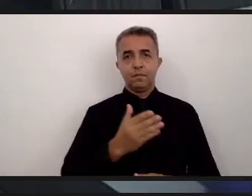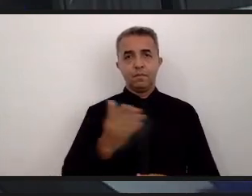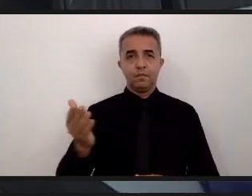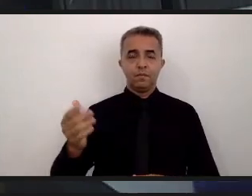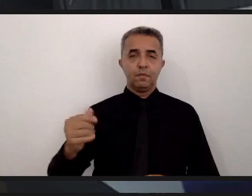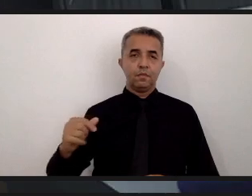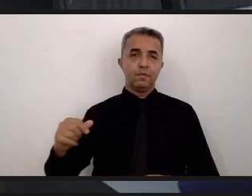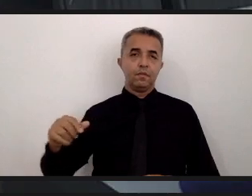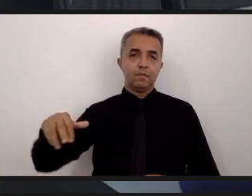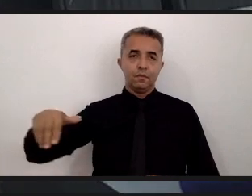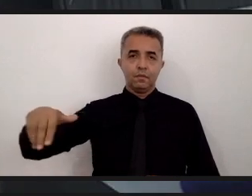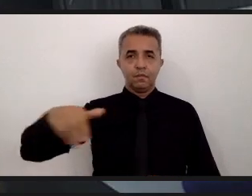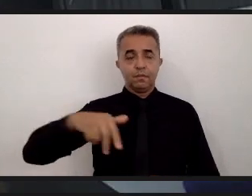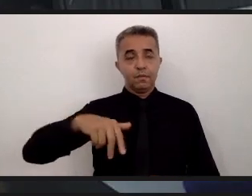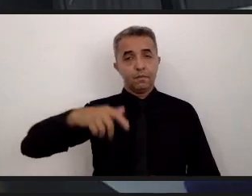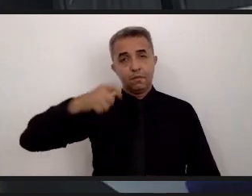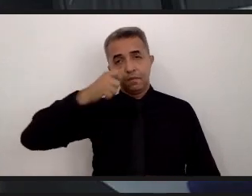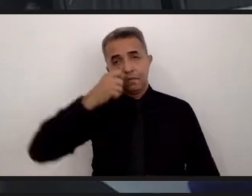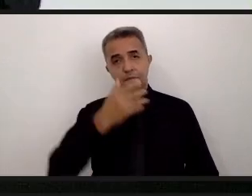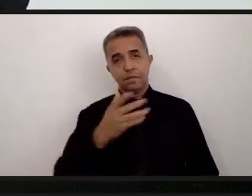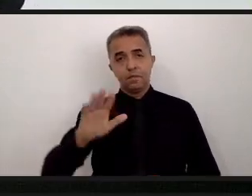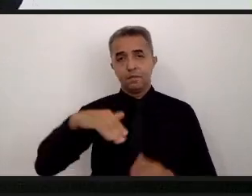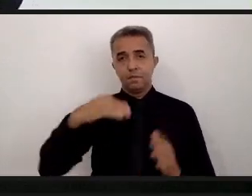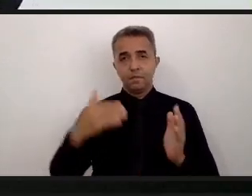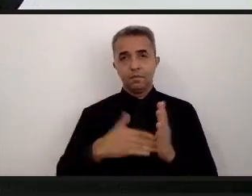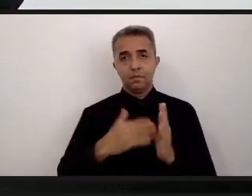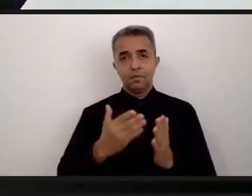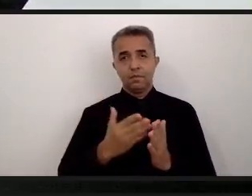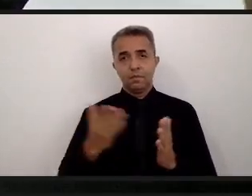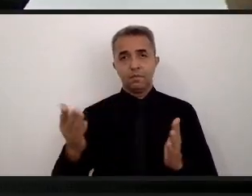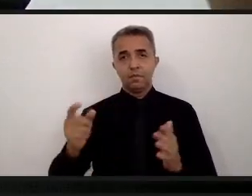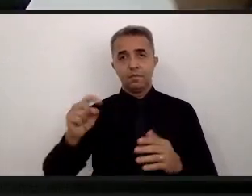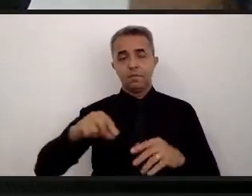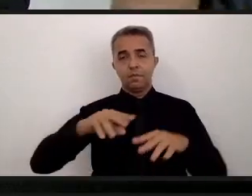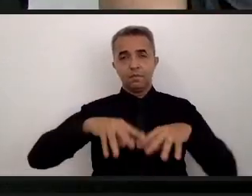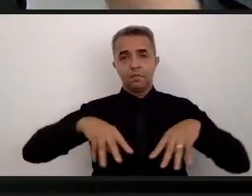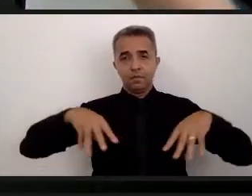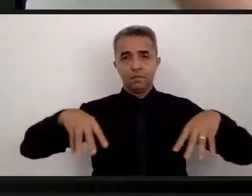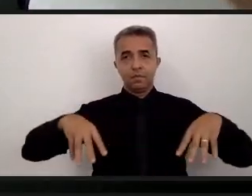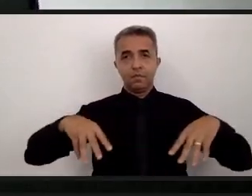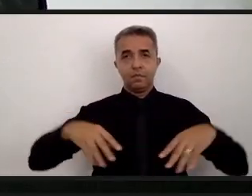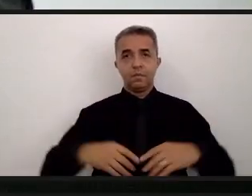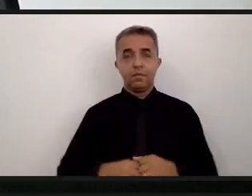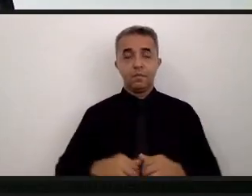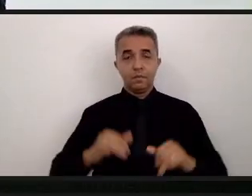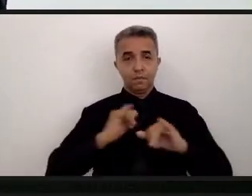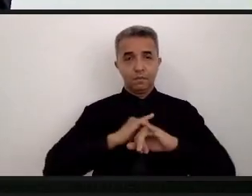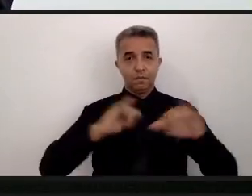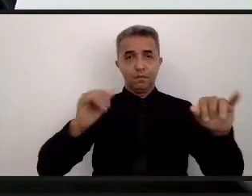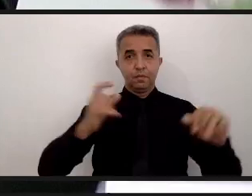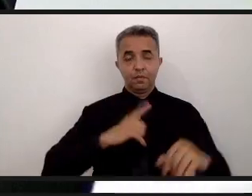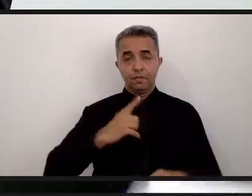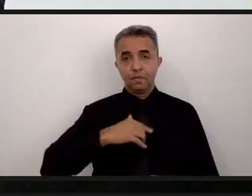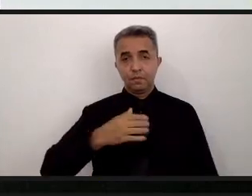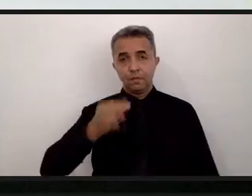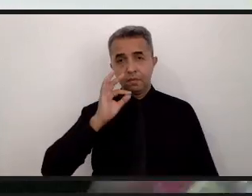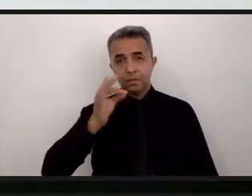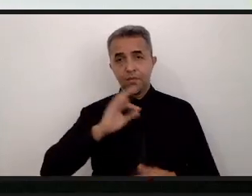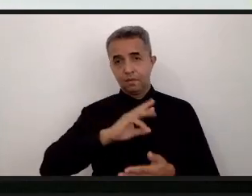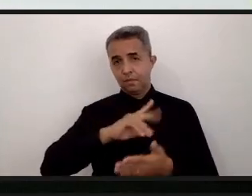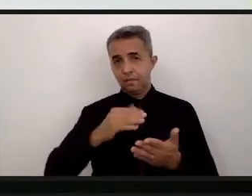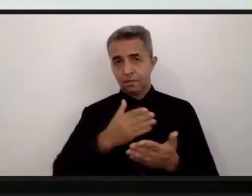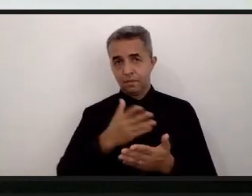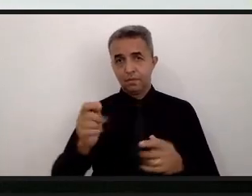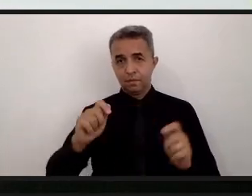toda a equipe de comunicação, por gentileza, aqui em cima para a foto. E temos um aviso, temos um coquetel aguardando os senhores aqui.